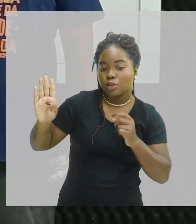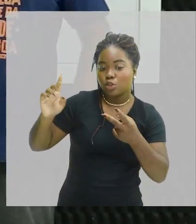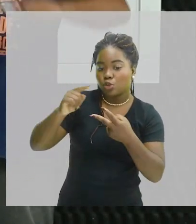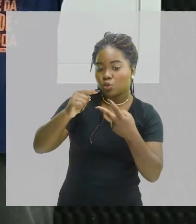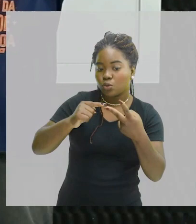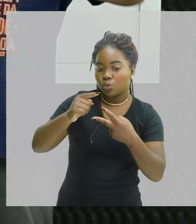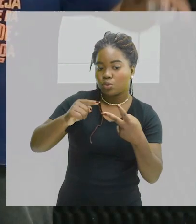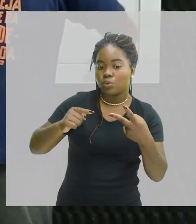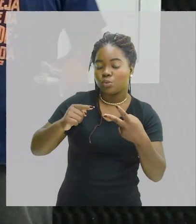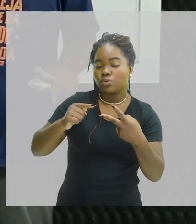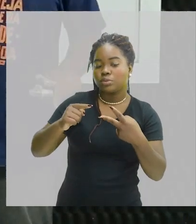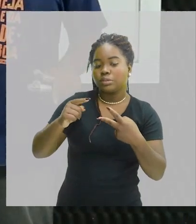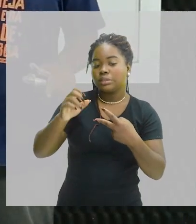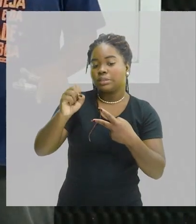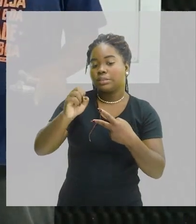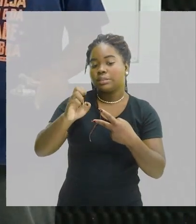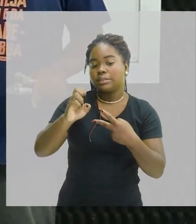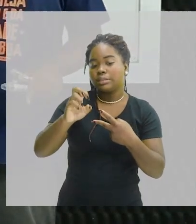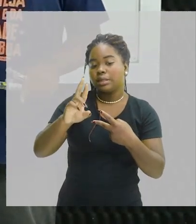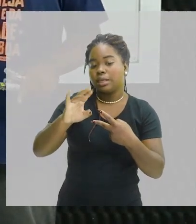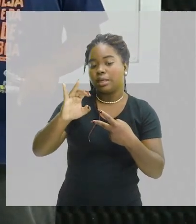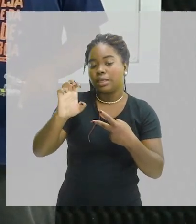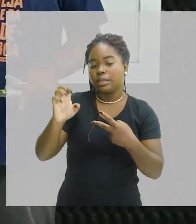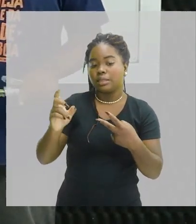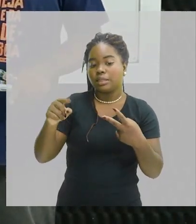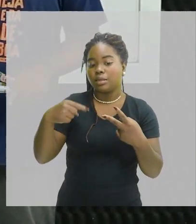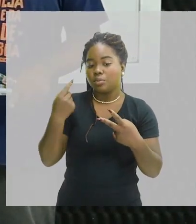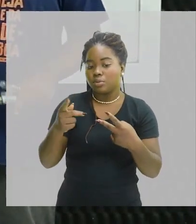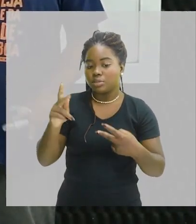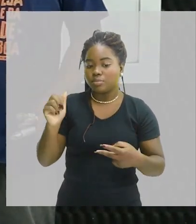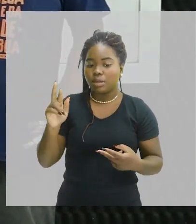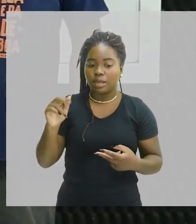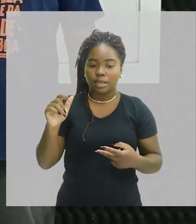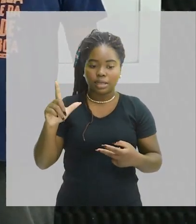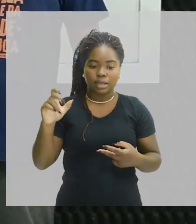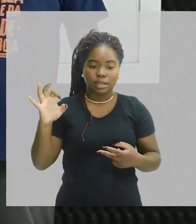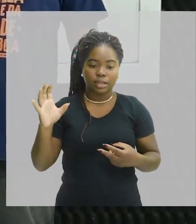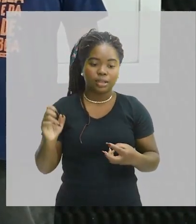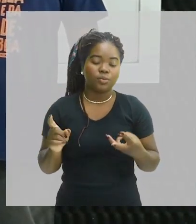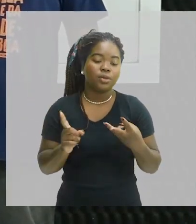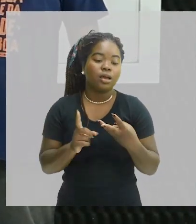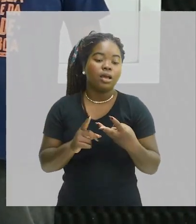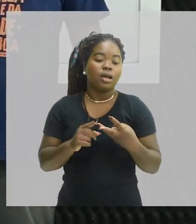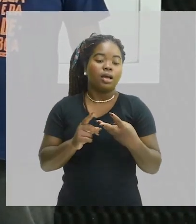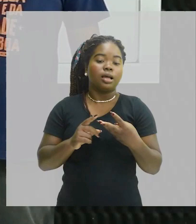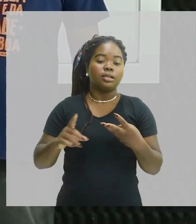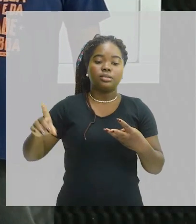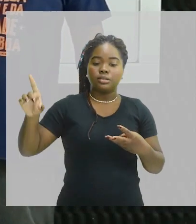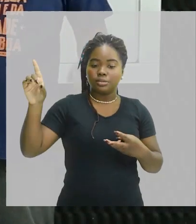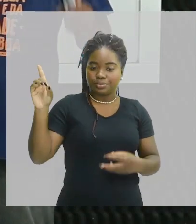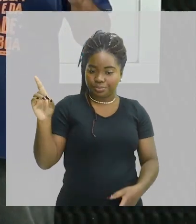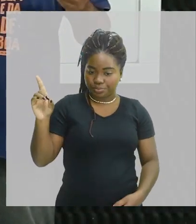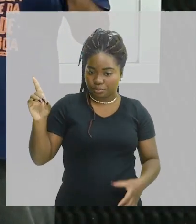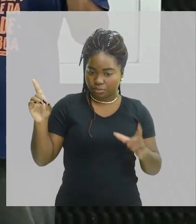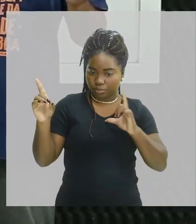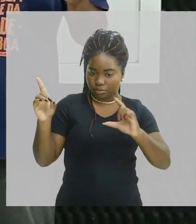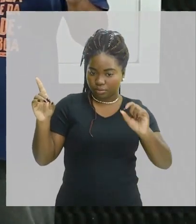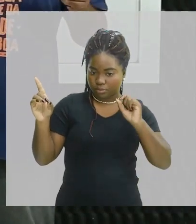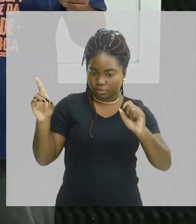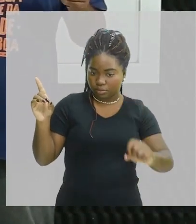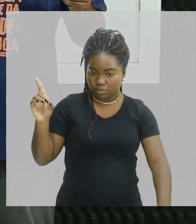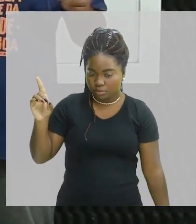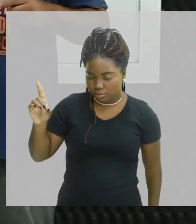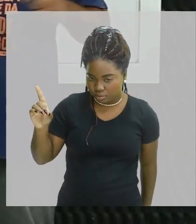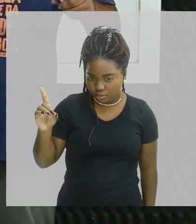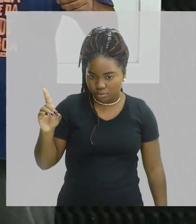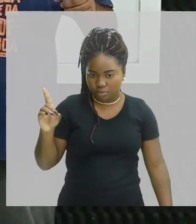e 2 em série, mas depois eles estão em paralelo, o resultado deles. Na letra D, eu tenho